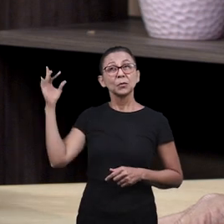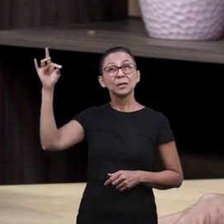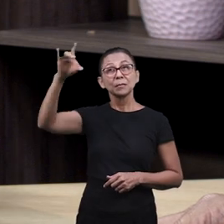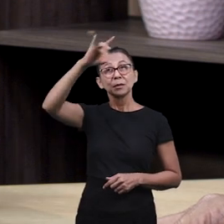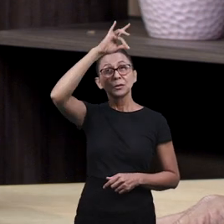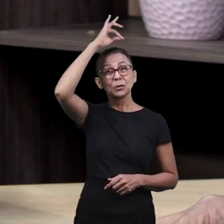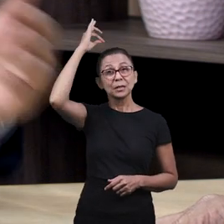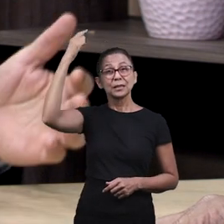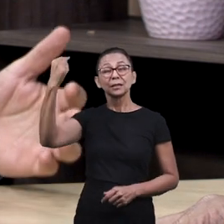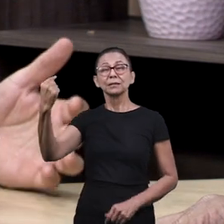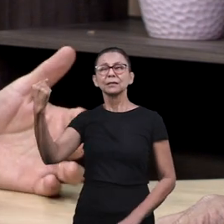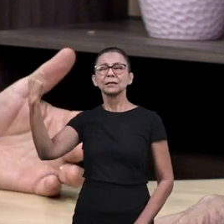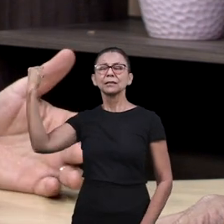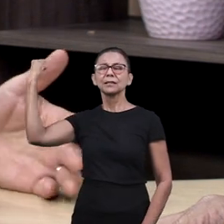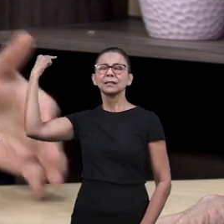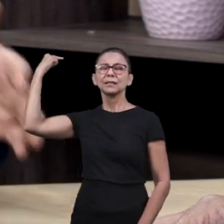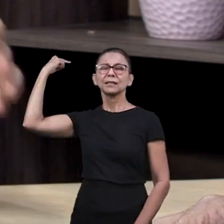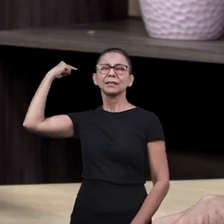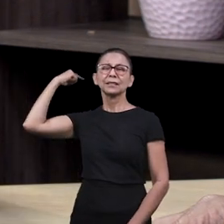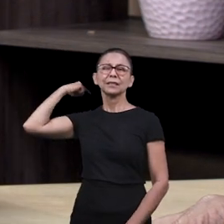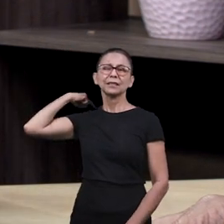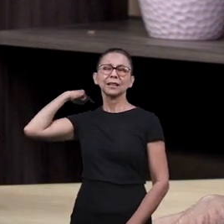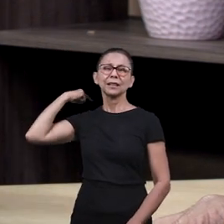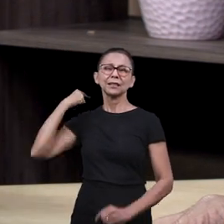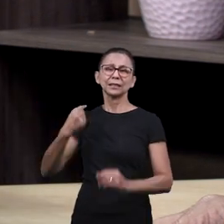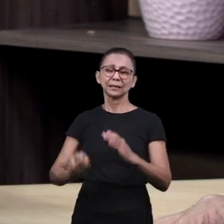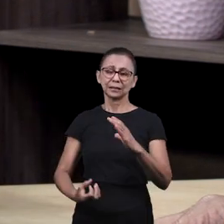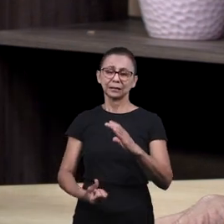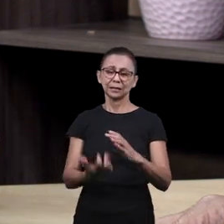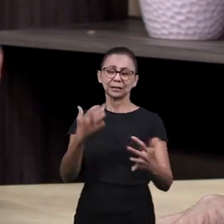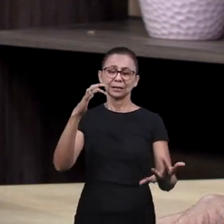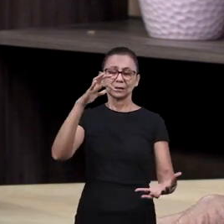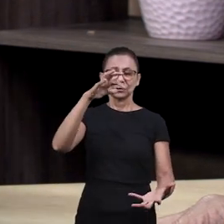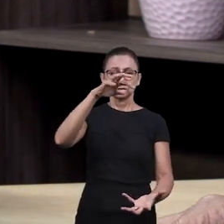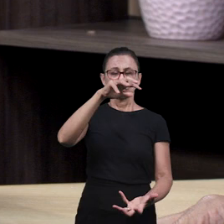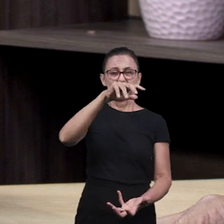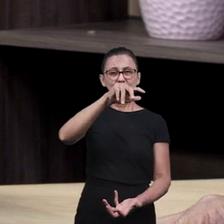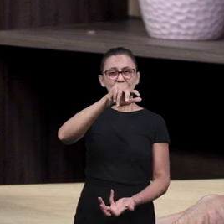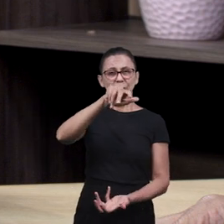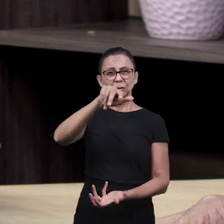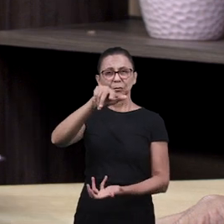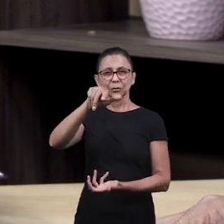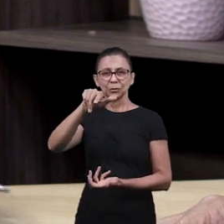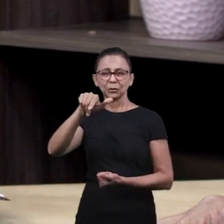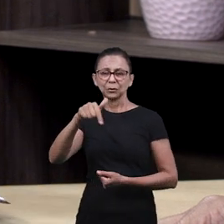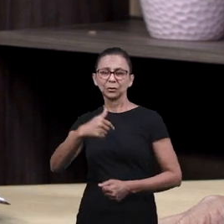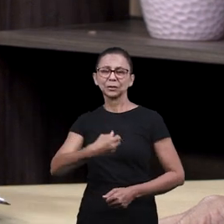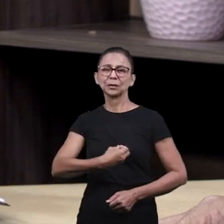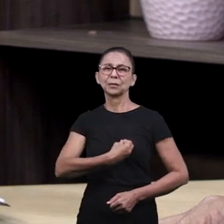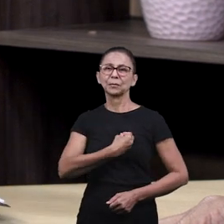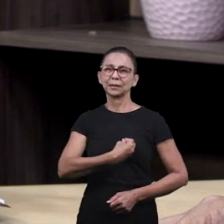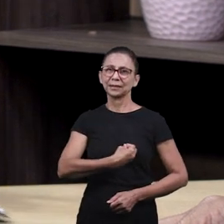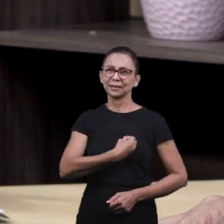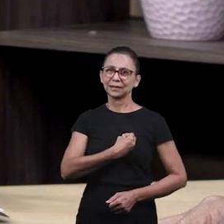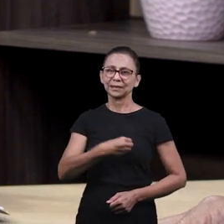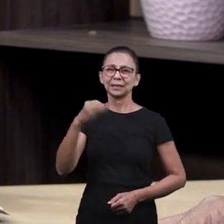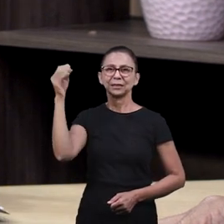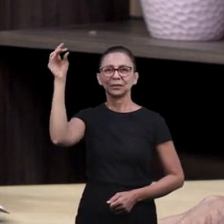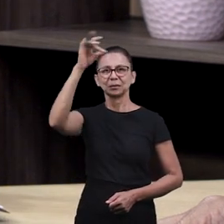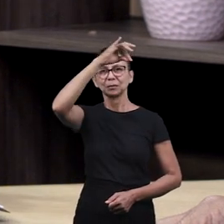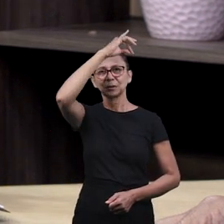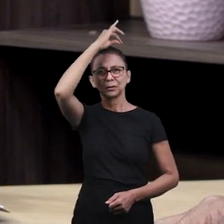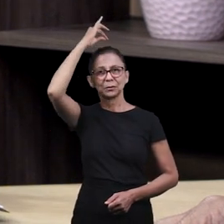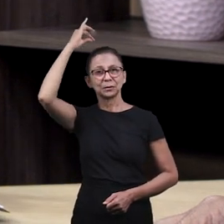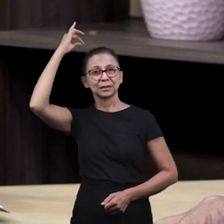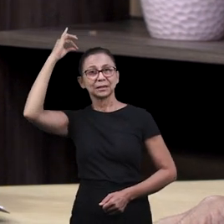o homem, desde o momento da obra criadora ao início do projeto redentor ali, depois do Éden, quando o homem